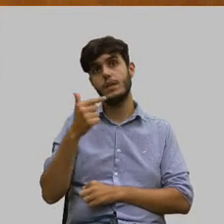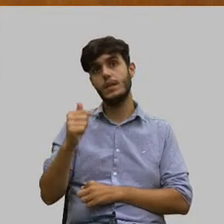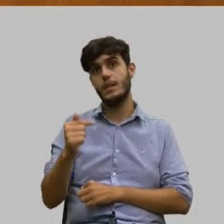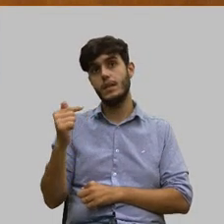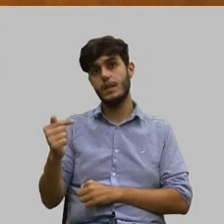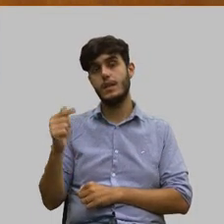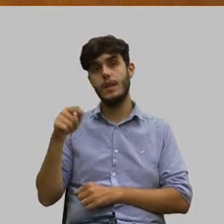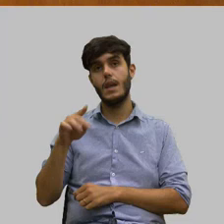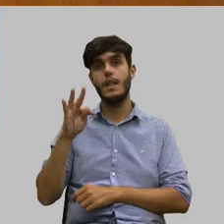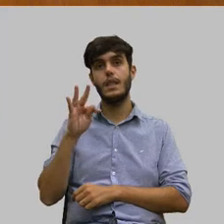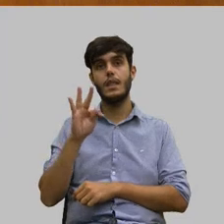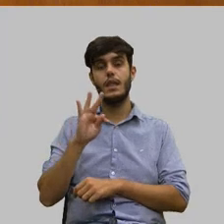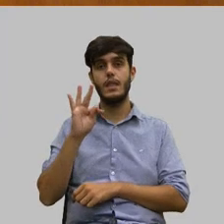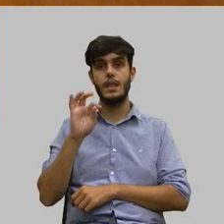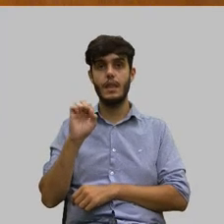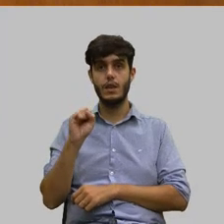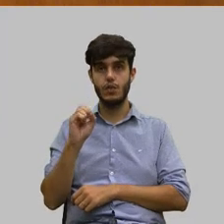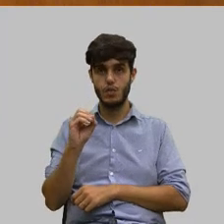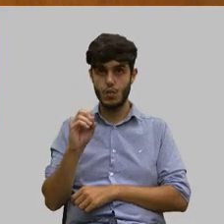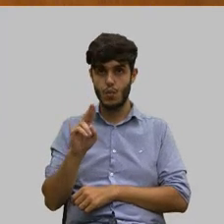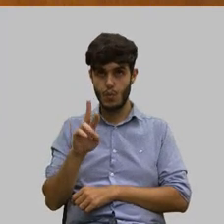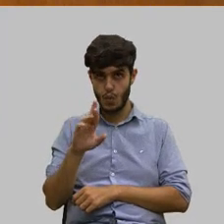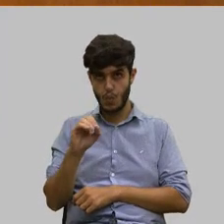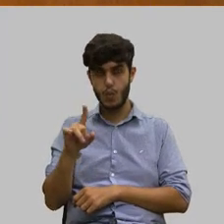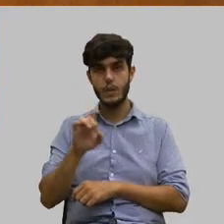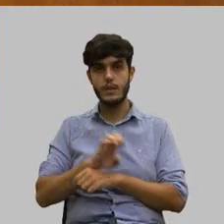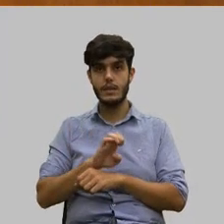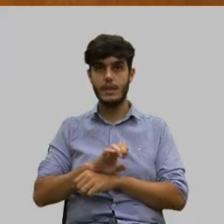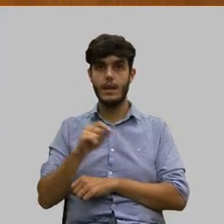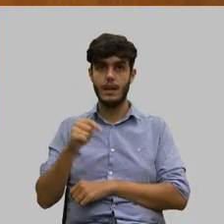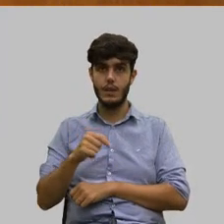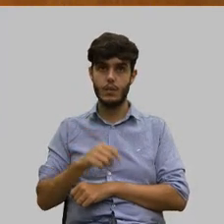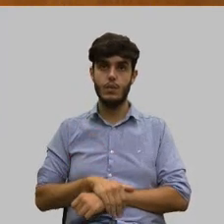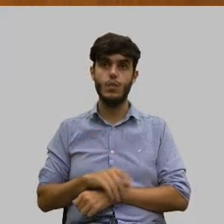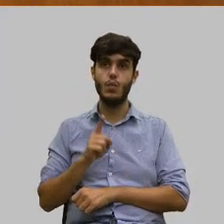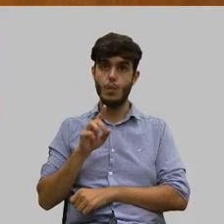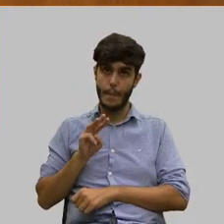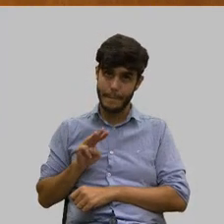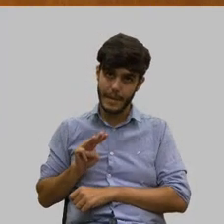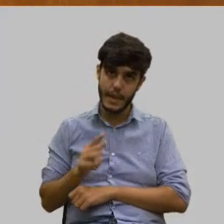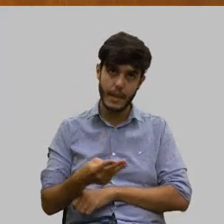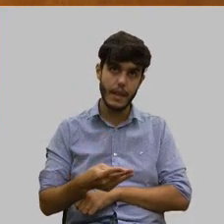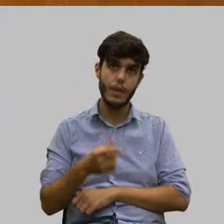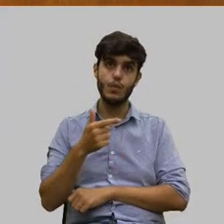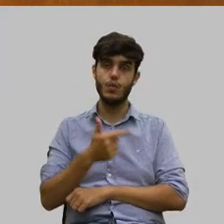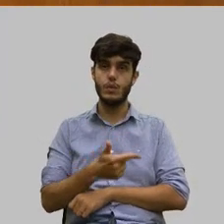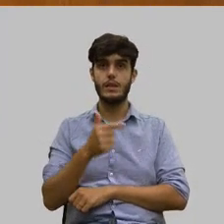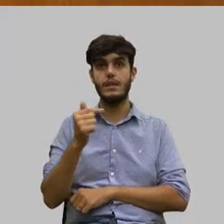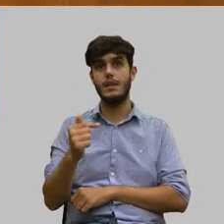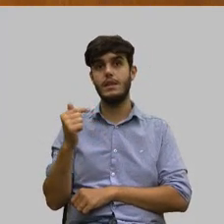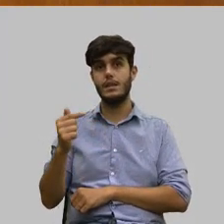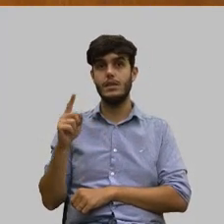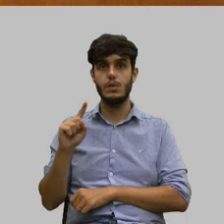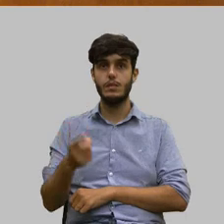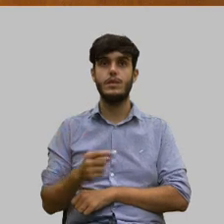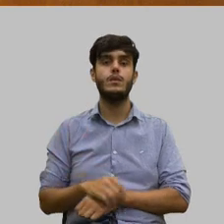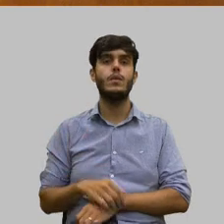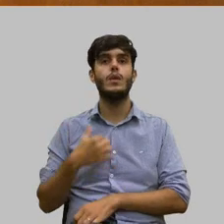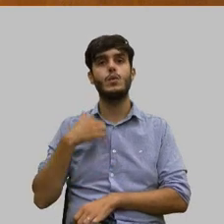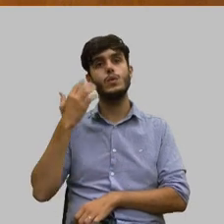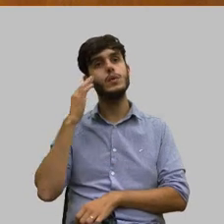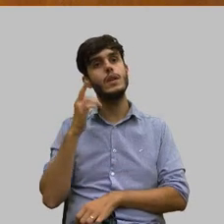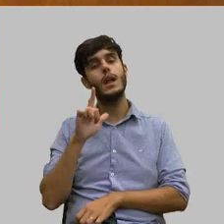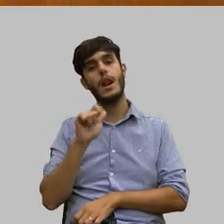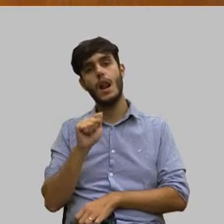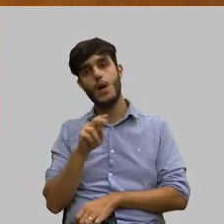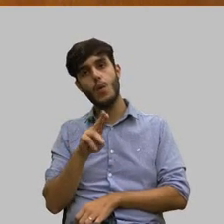do Estado 1 Milão 277.000 eu não sei se a Dra Laura deve estar